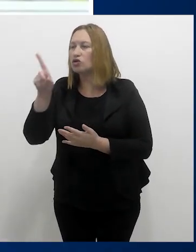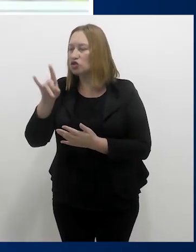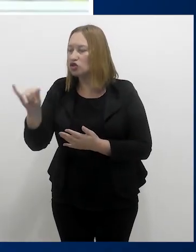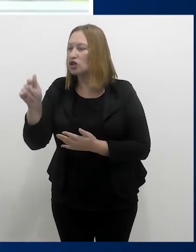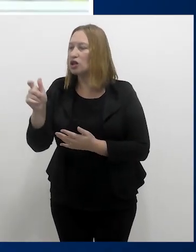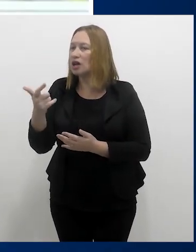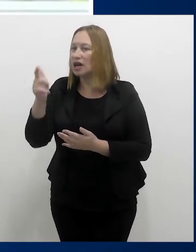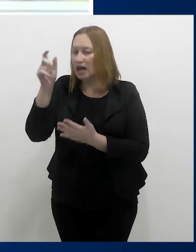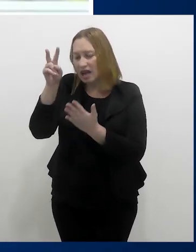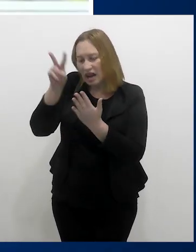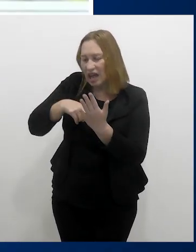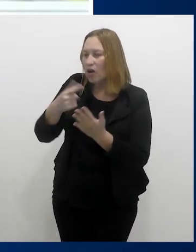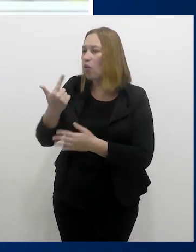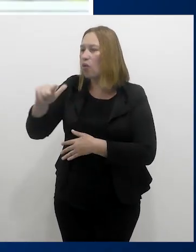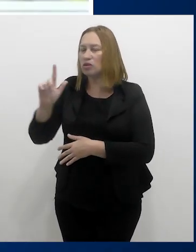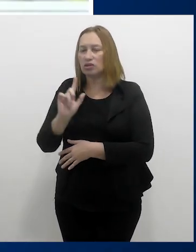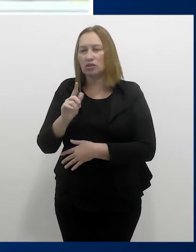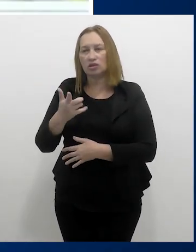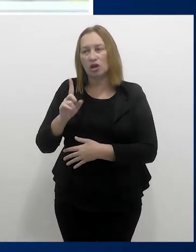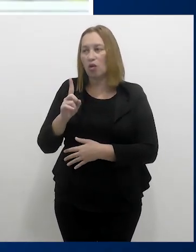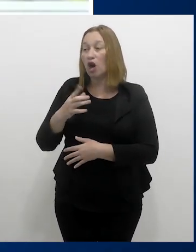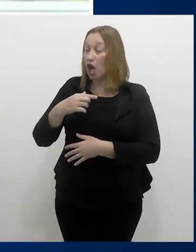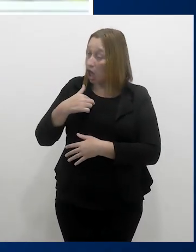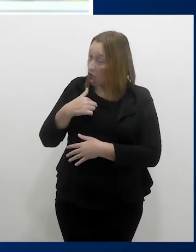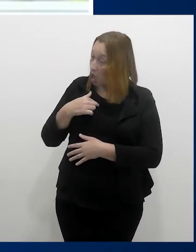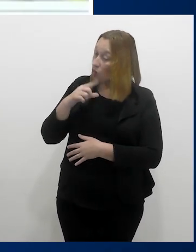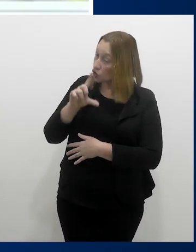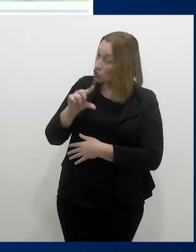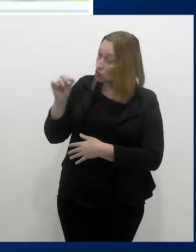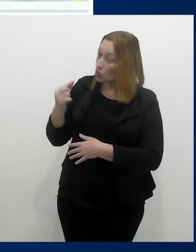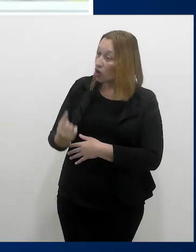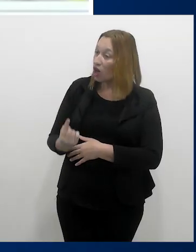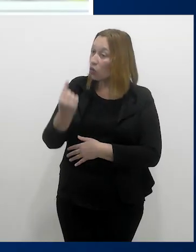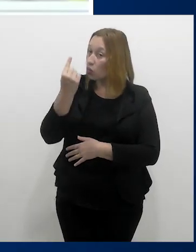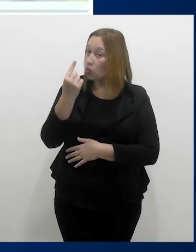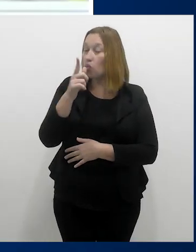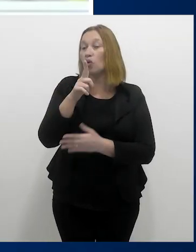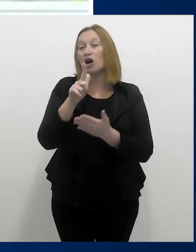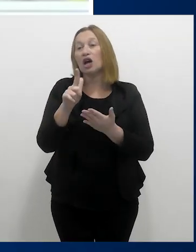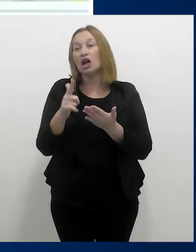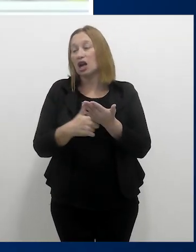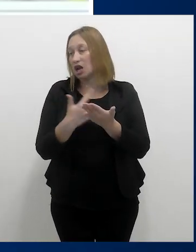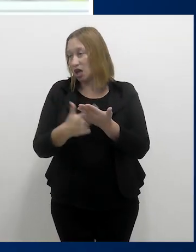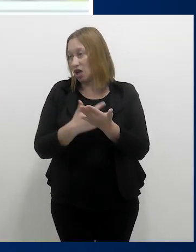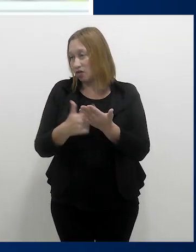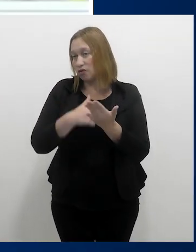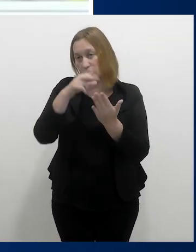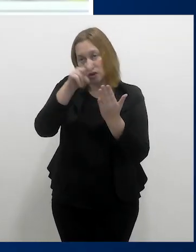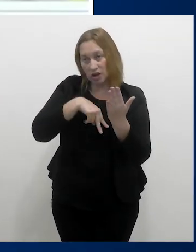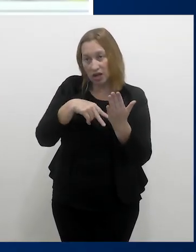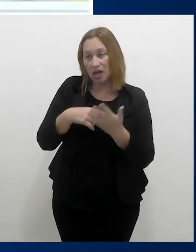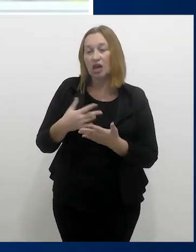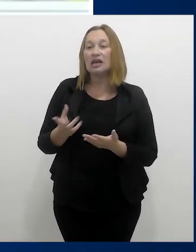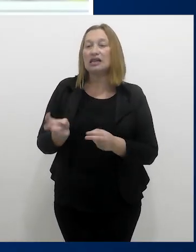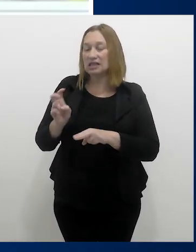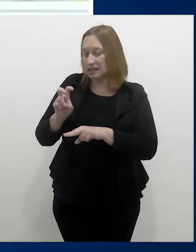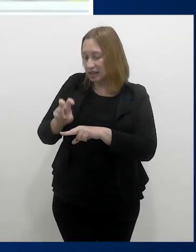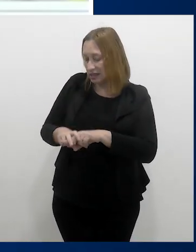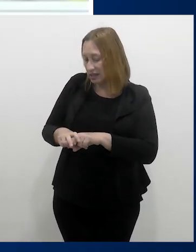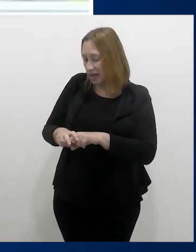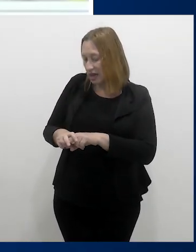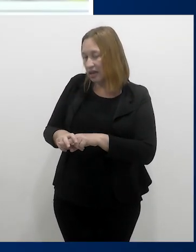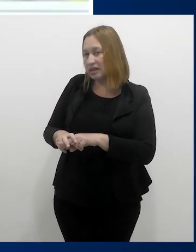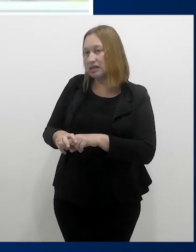né? E no final de semana é o meu grande hobby, né? Então, no final de semana eu adoro, leio deitada